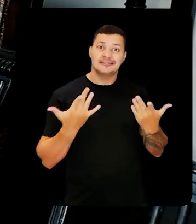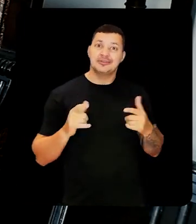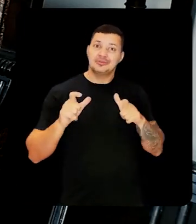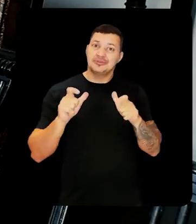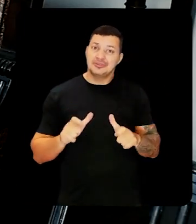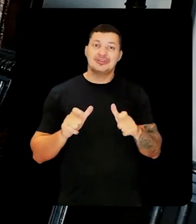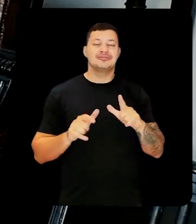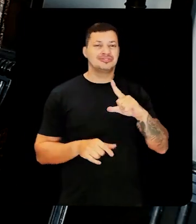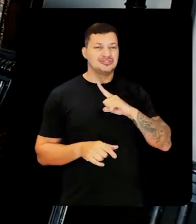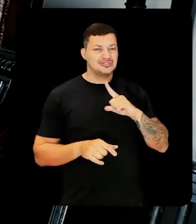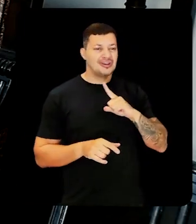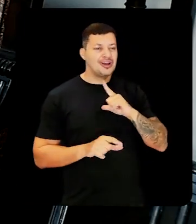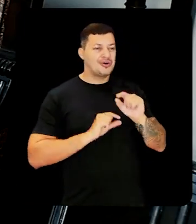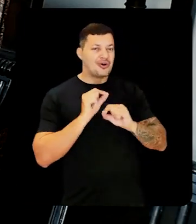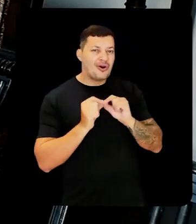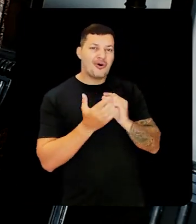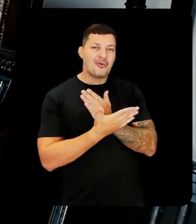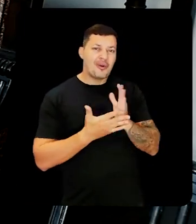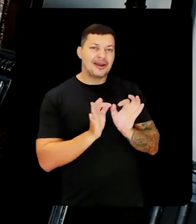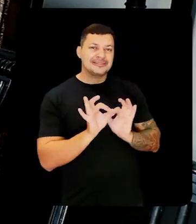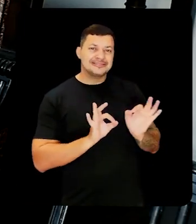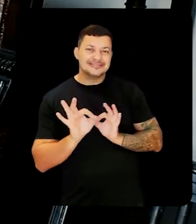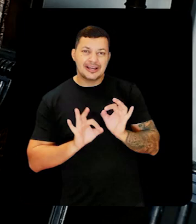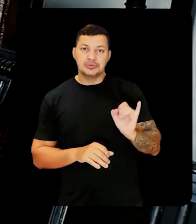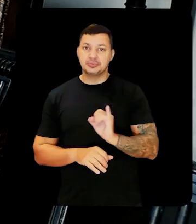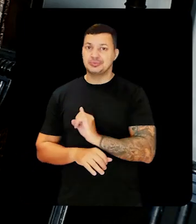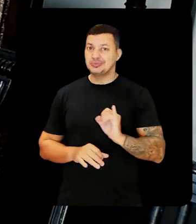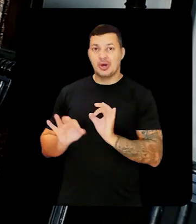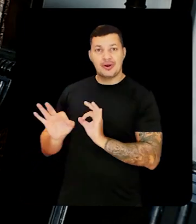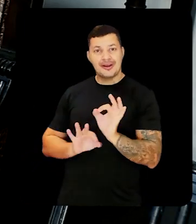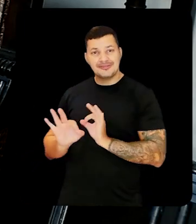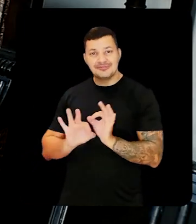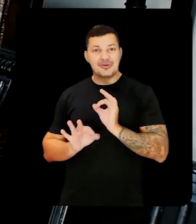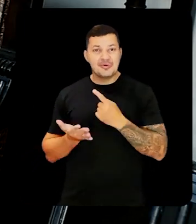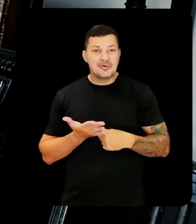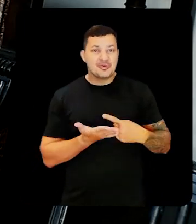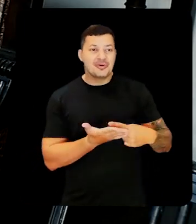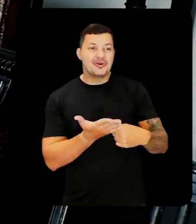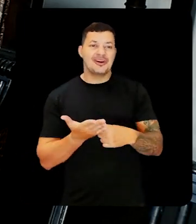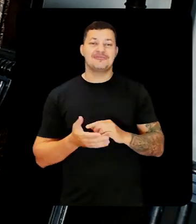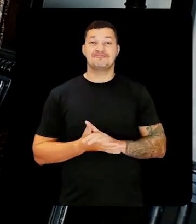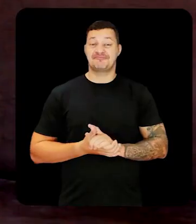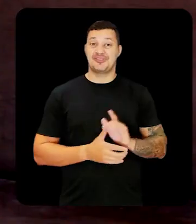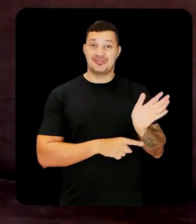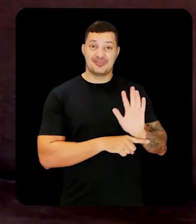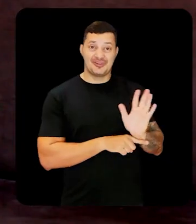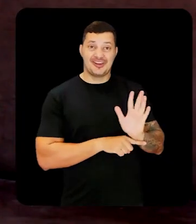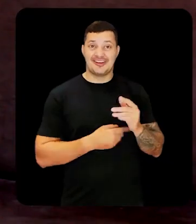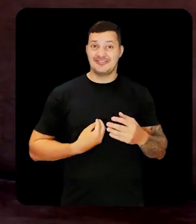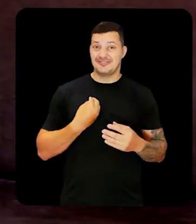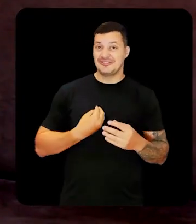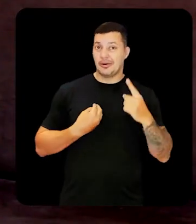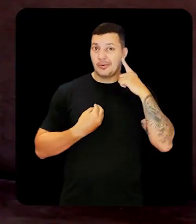nesse lugar do cinema, acho que algumas professoras organizavam algumas coisas assim, encenações. O cinema